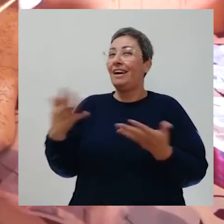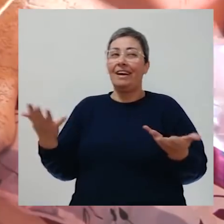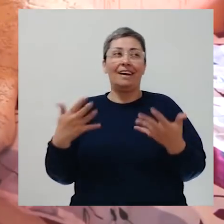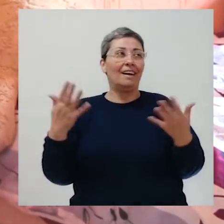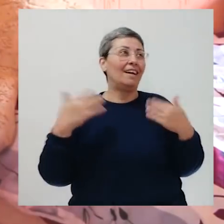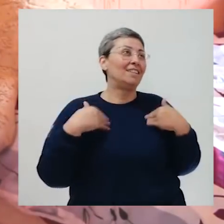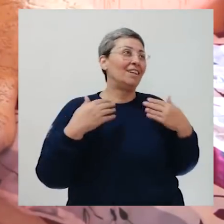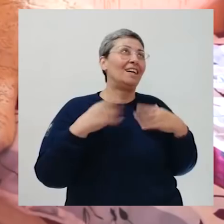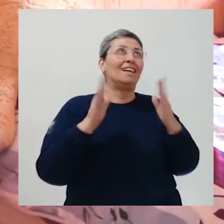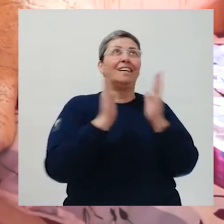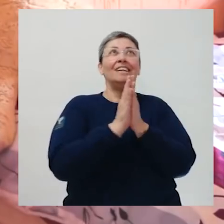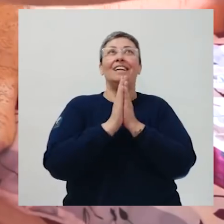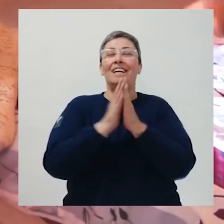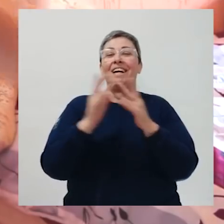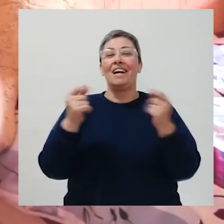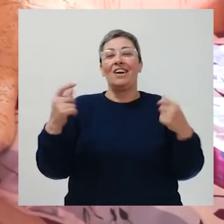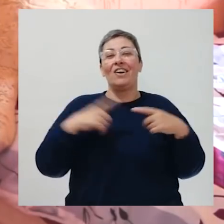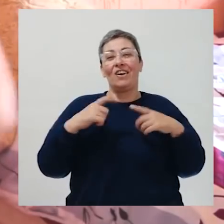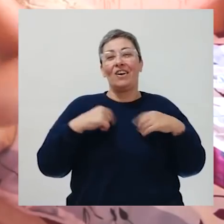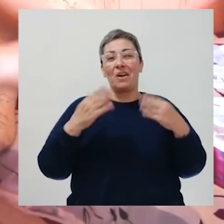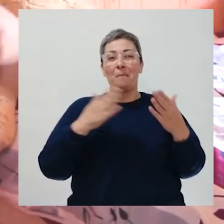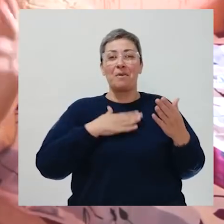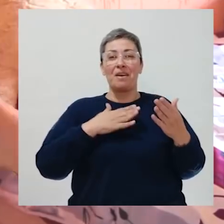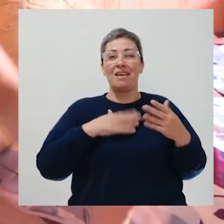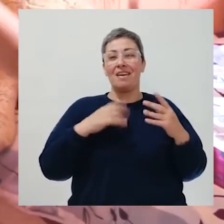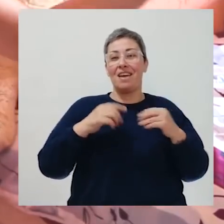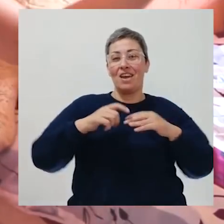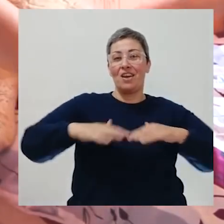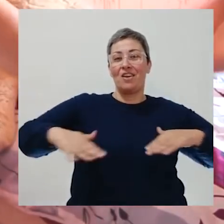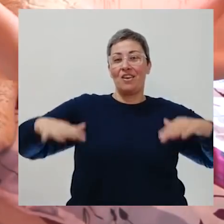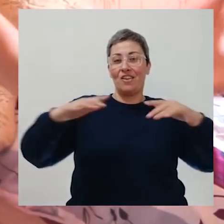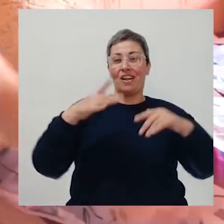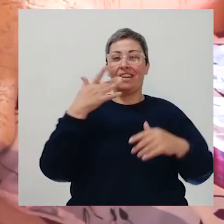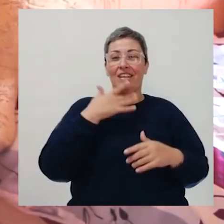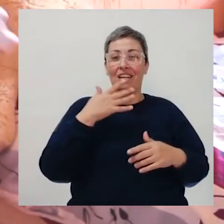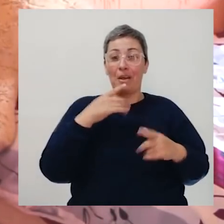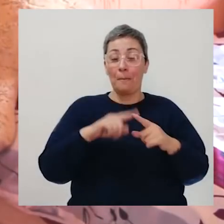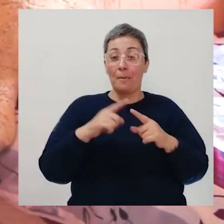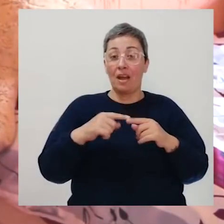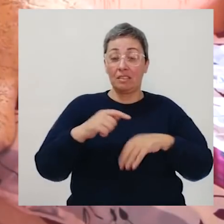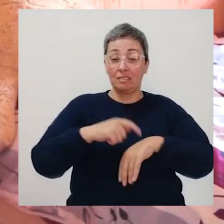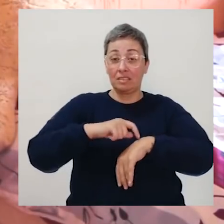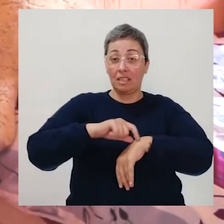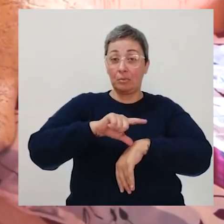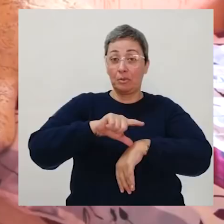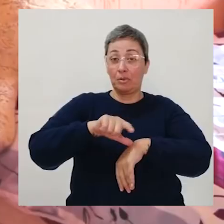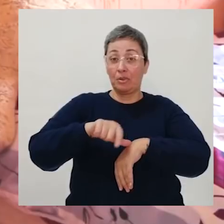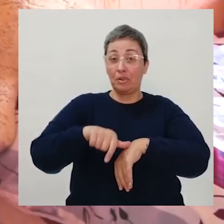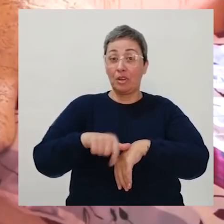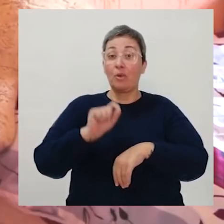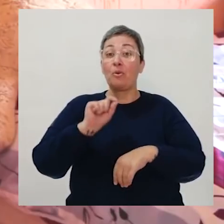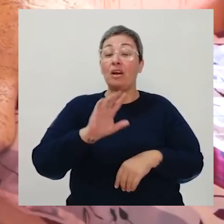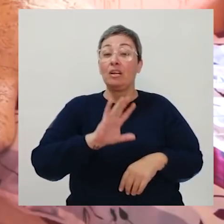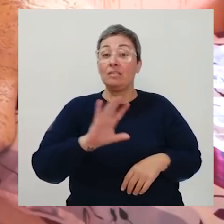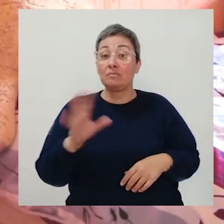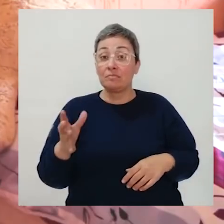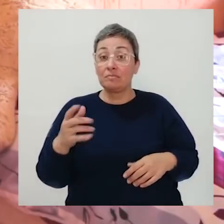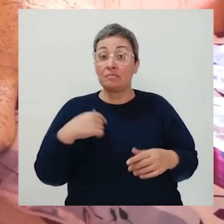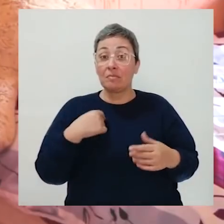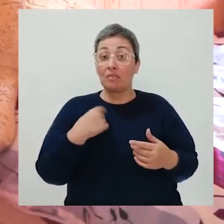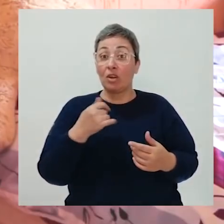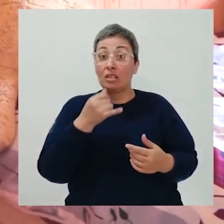pra cá, falando: nossa, até que enfim, agora esse lugar todo é meu, que delícia! Só que passado um tempo, sabe o que